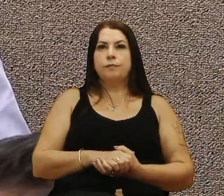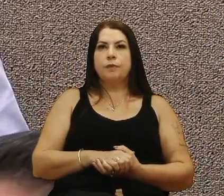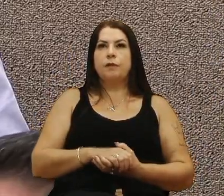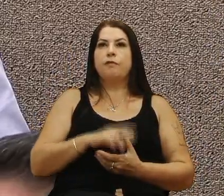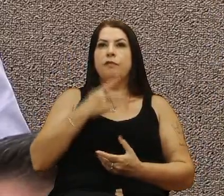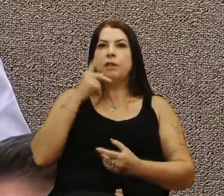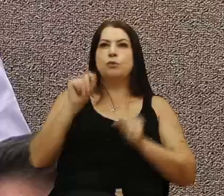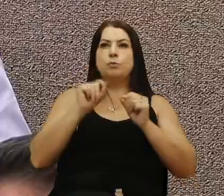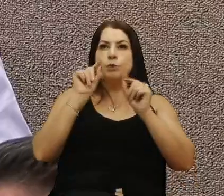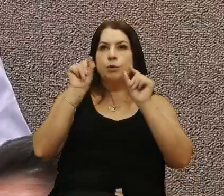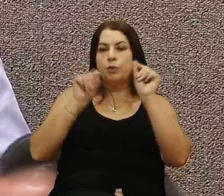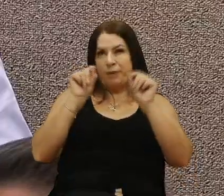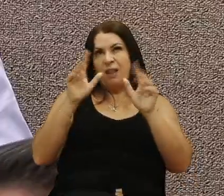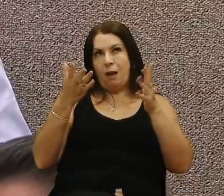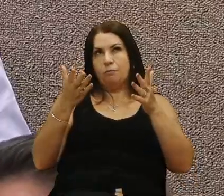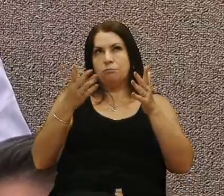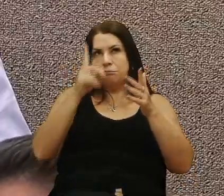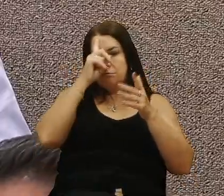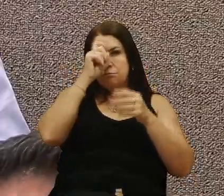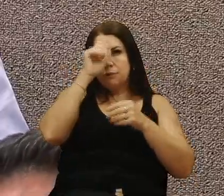Hospital Geral, sobre